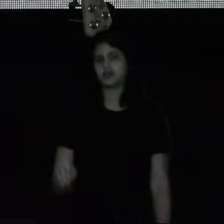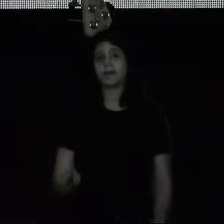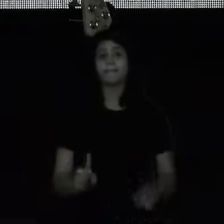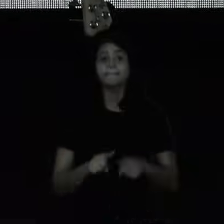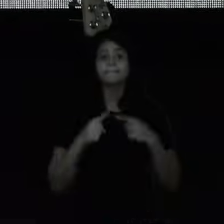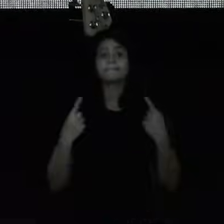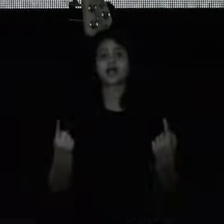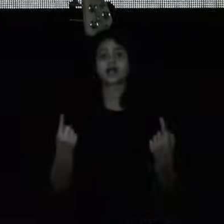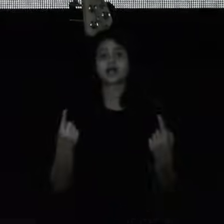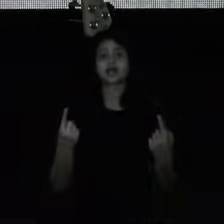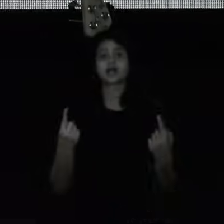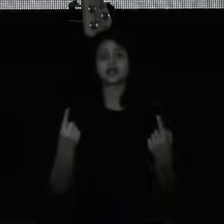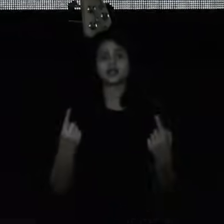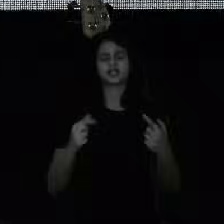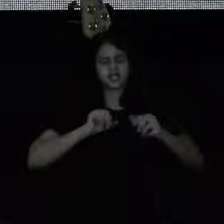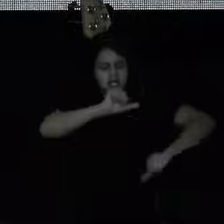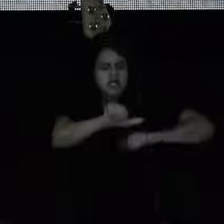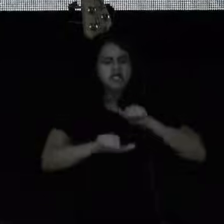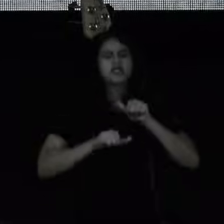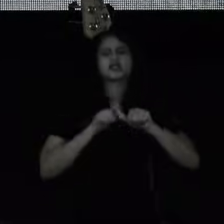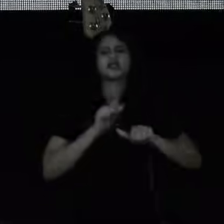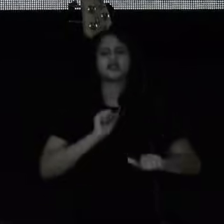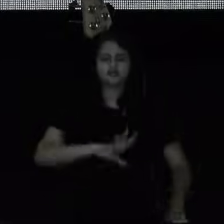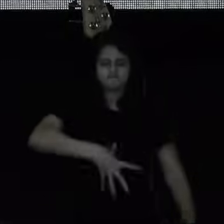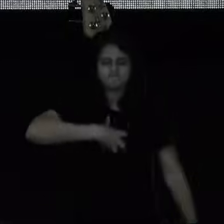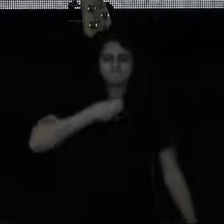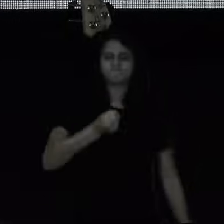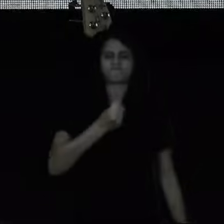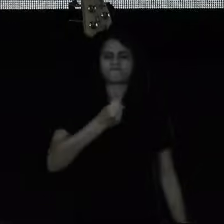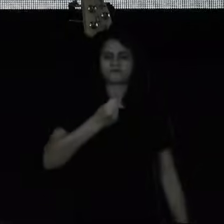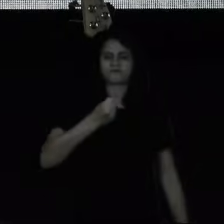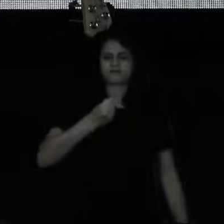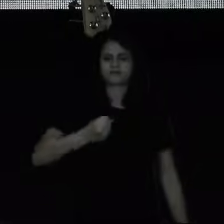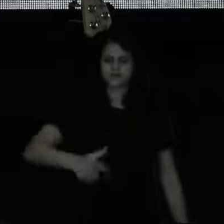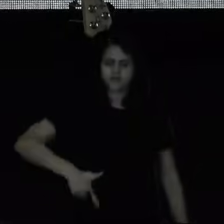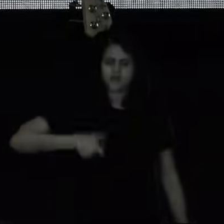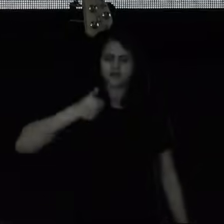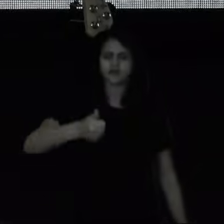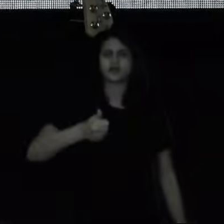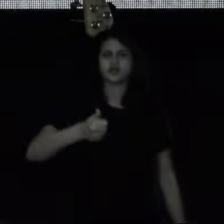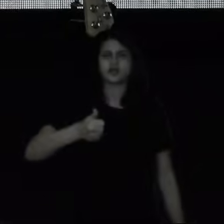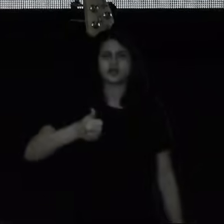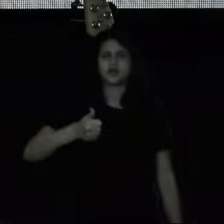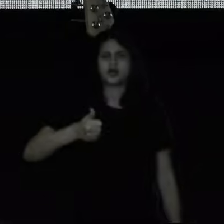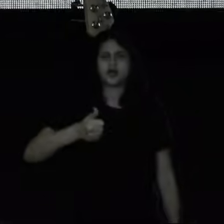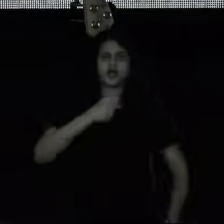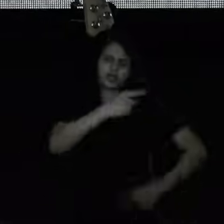tornou? Um guerreiro valente. Depois se tornou o quê? Um juiz.